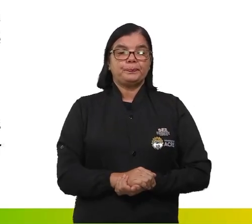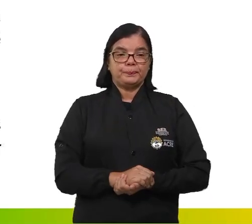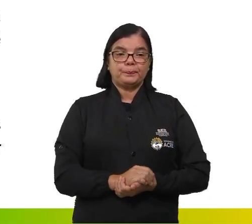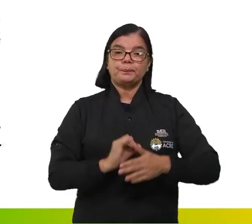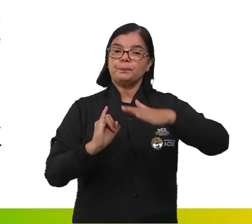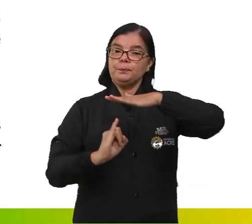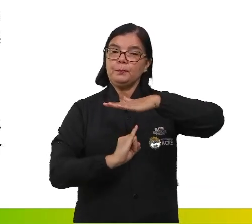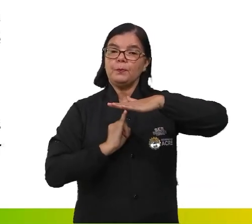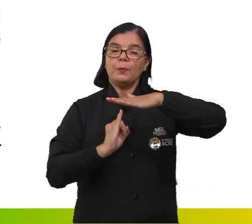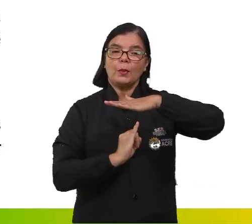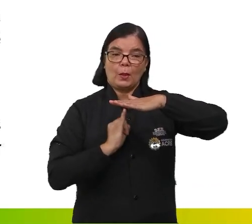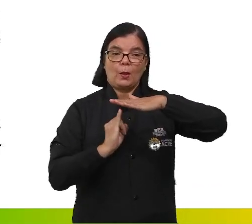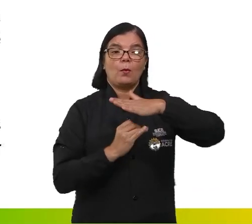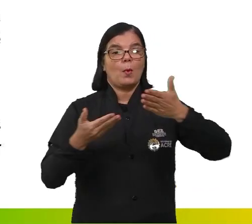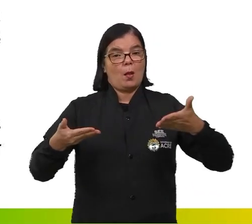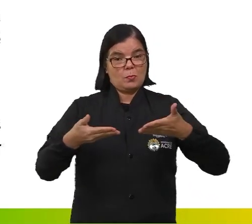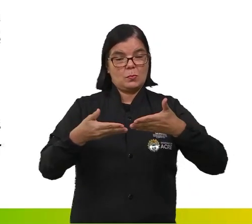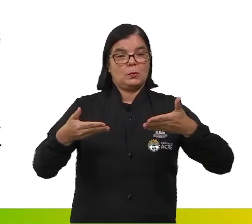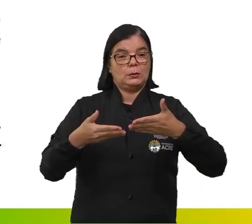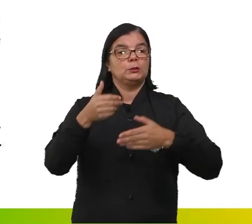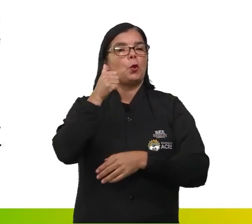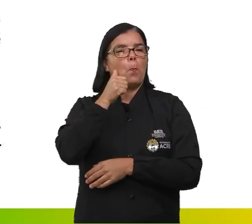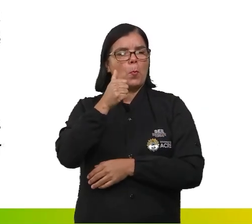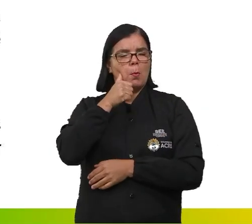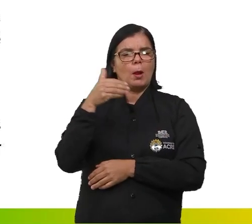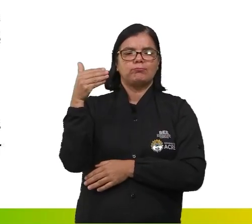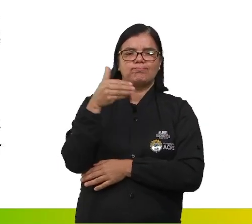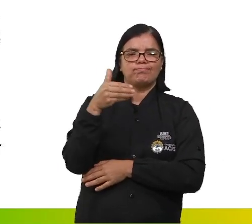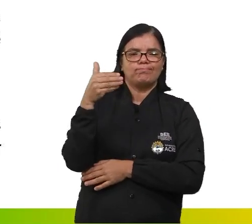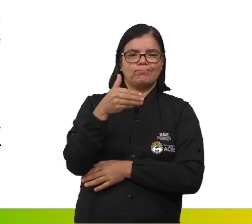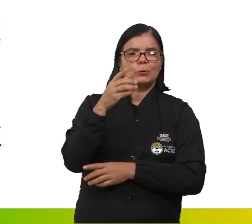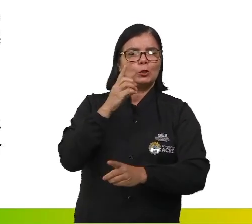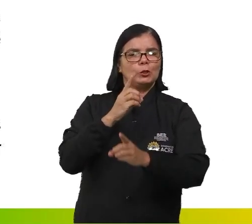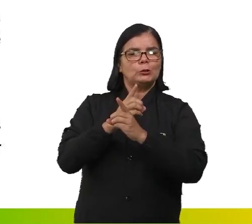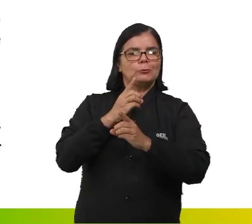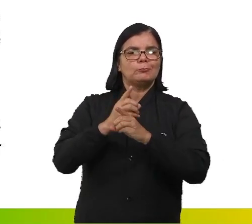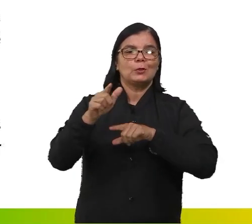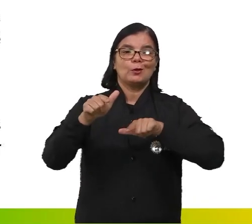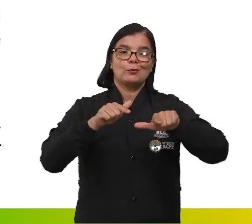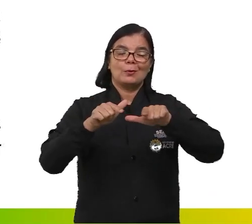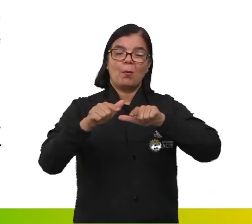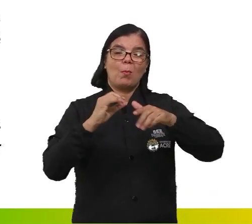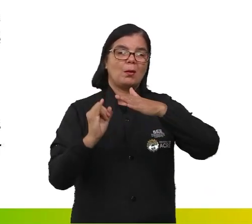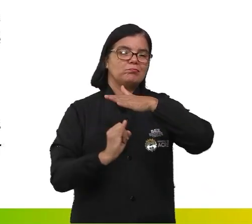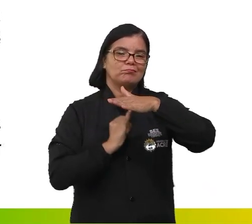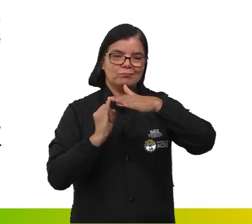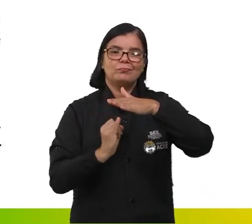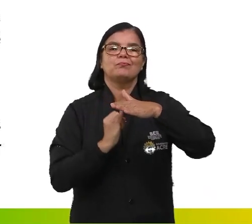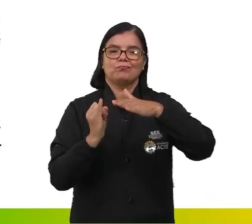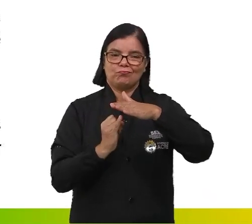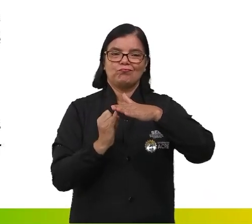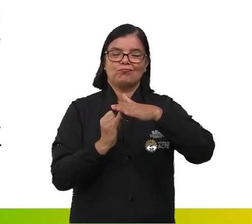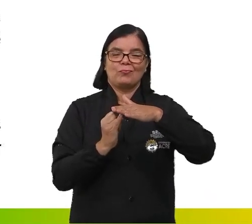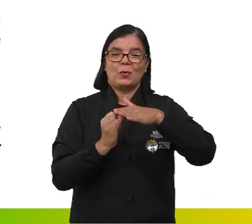da informalidade agora. Mulheres são mais frequentemente encontradas em empregos informais,